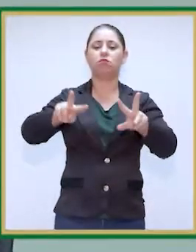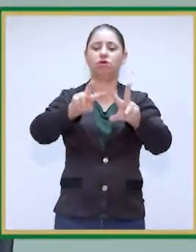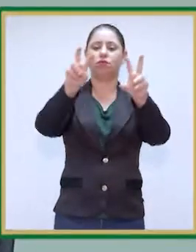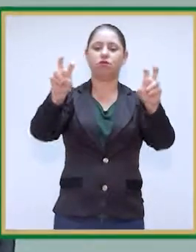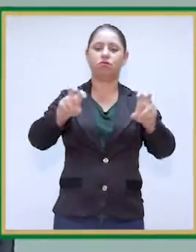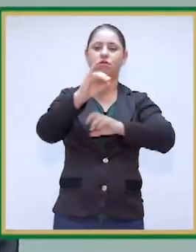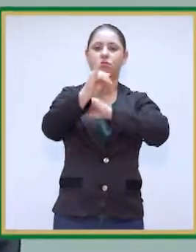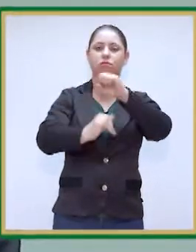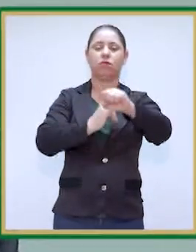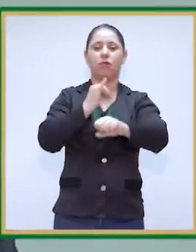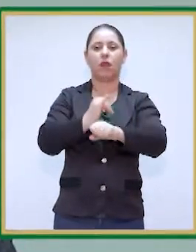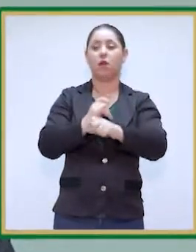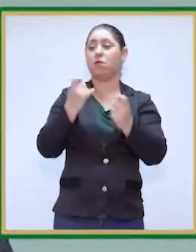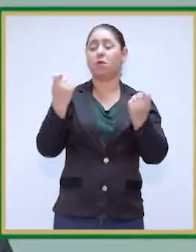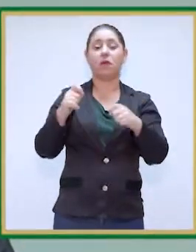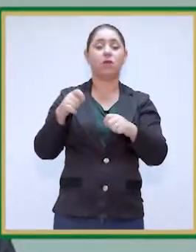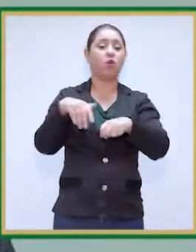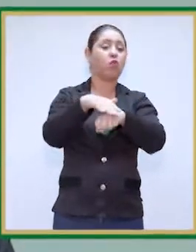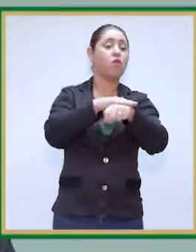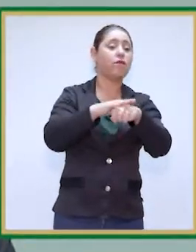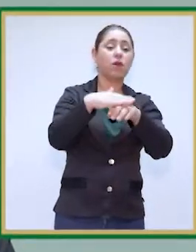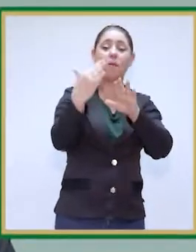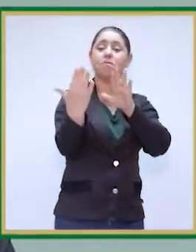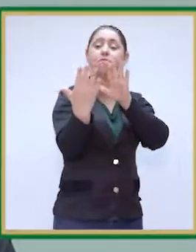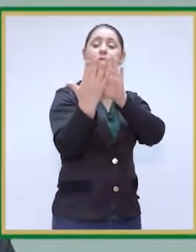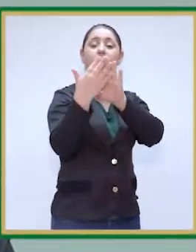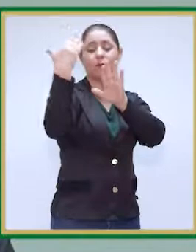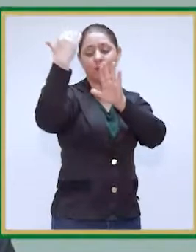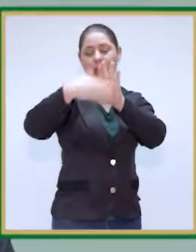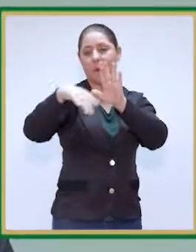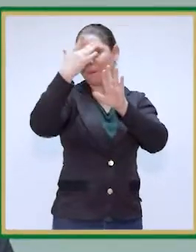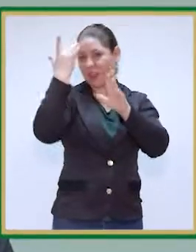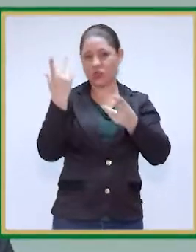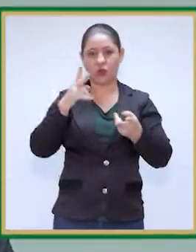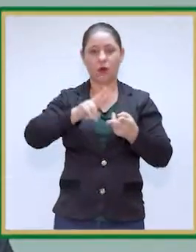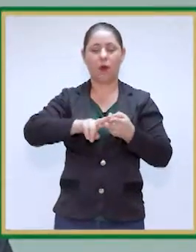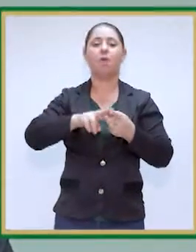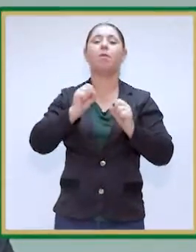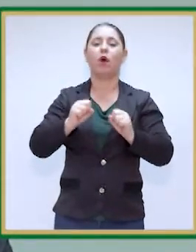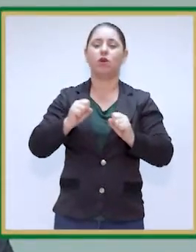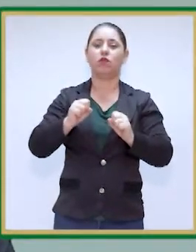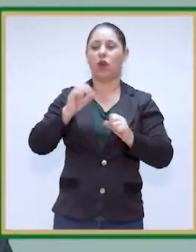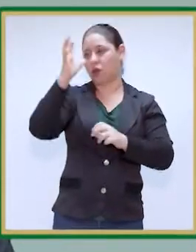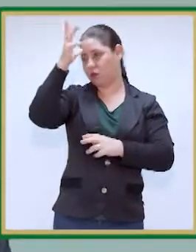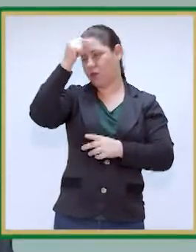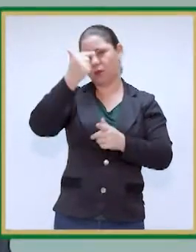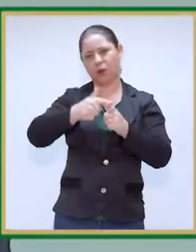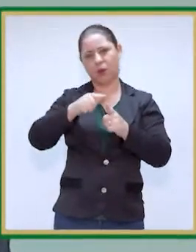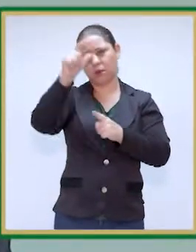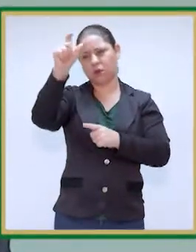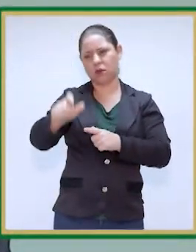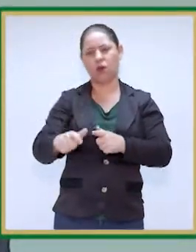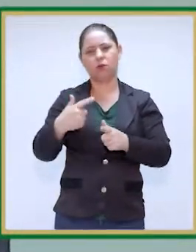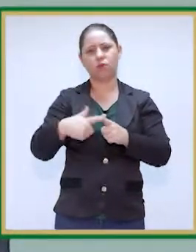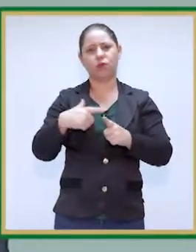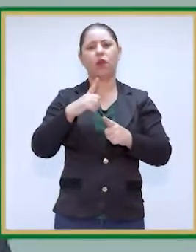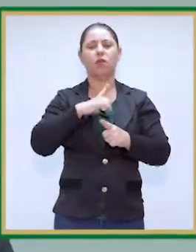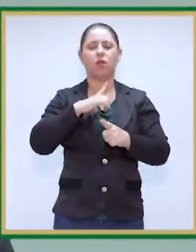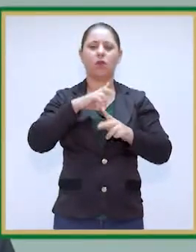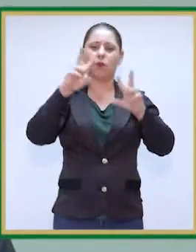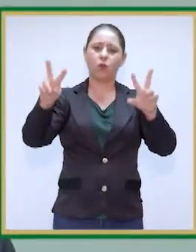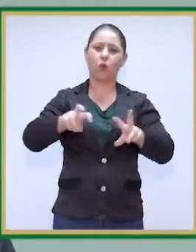né? Muitas vezes, sem conversar com a pessoa que está encarcerada, a gente consegue resolver o problema dela por causa dessas